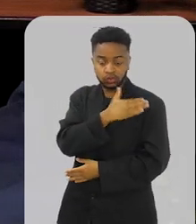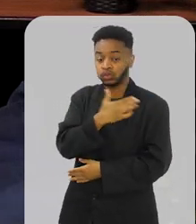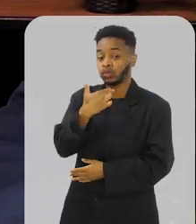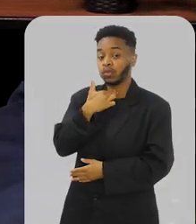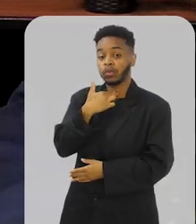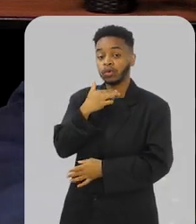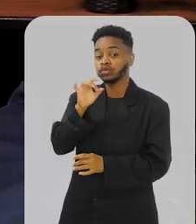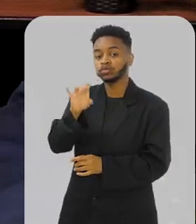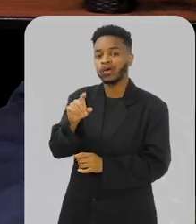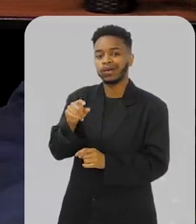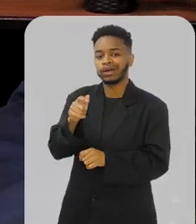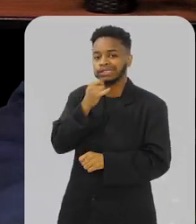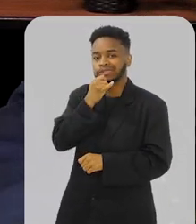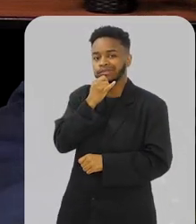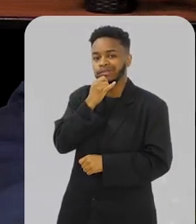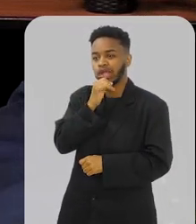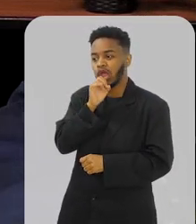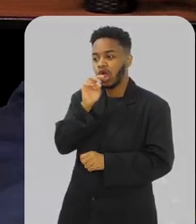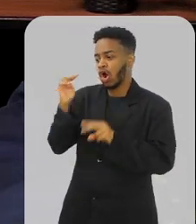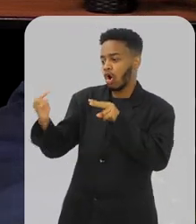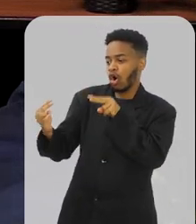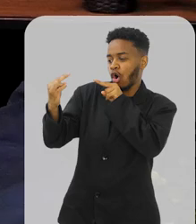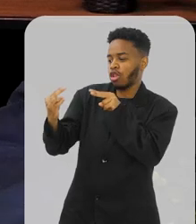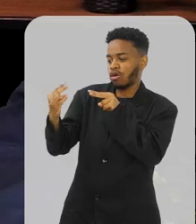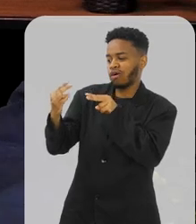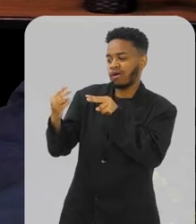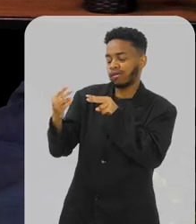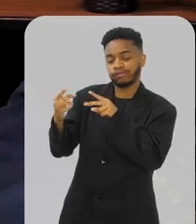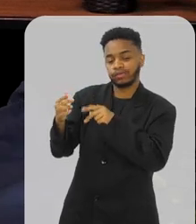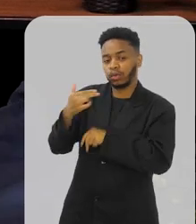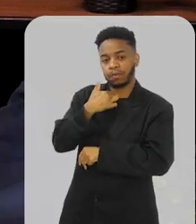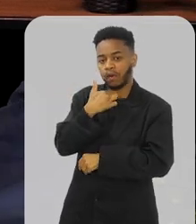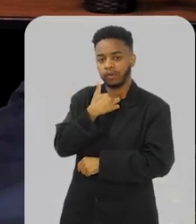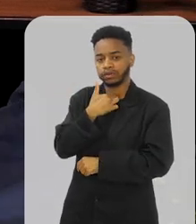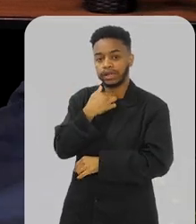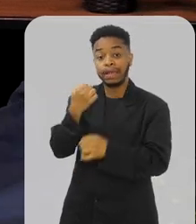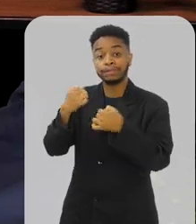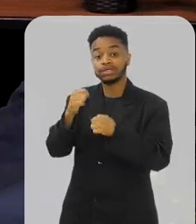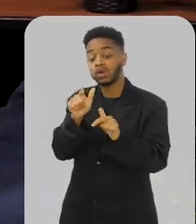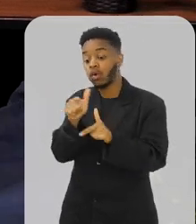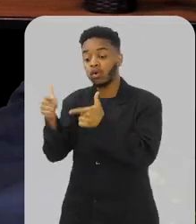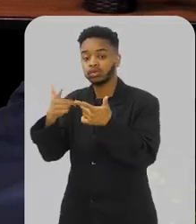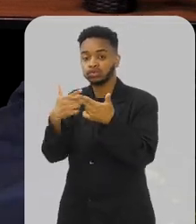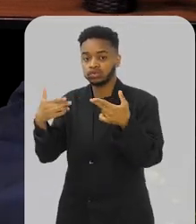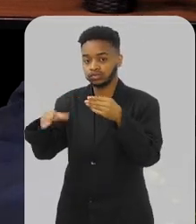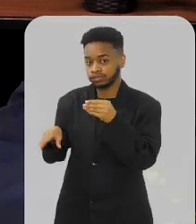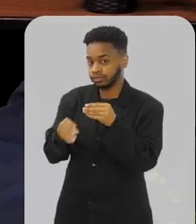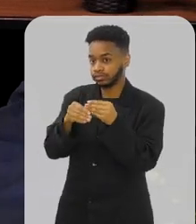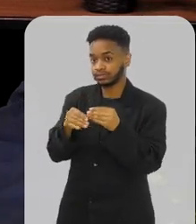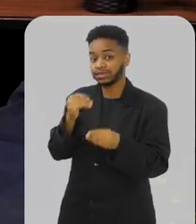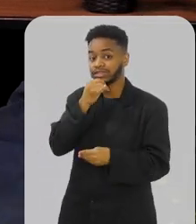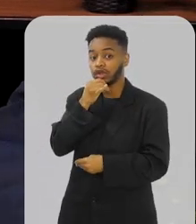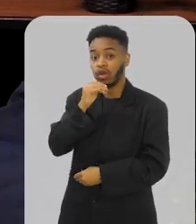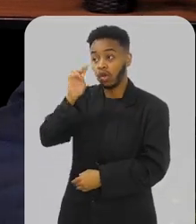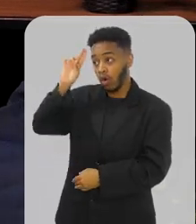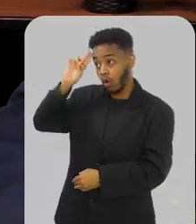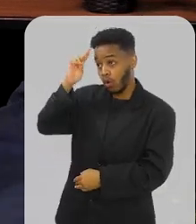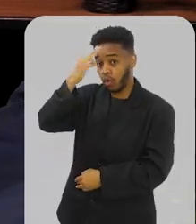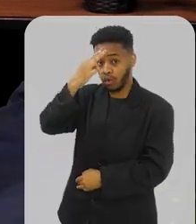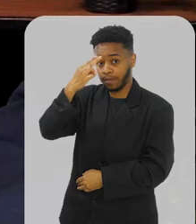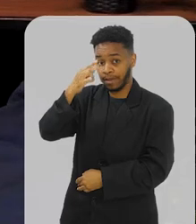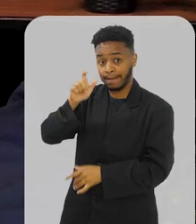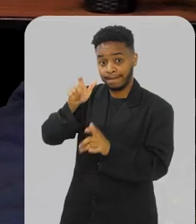ser apenas num olhar. Ela tem que ser muito mais do que um olhar. Um Uber vê uma